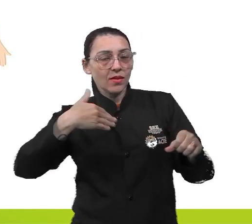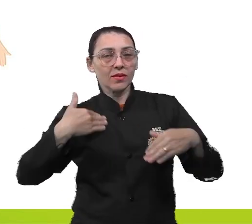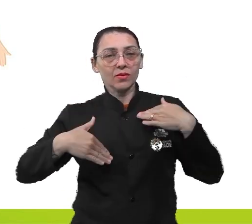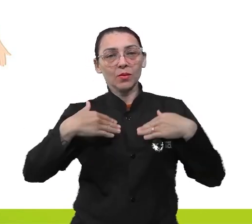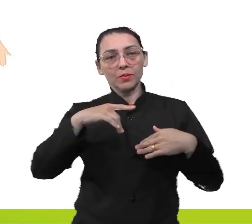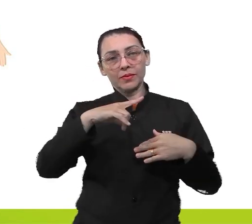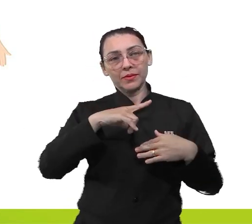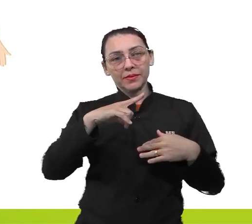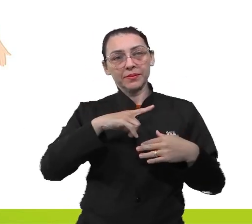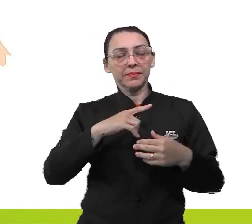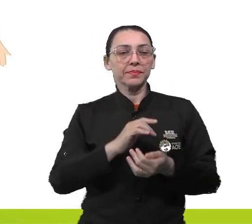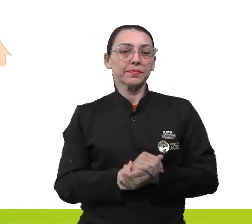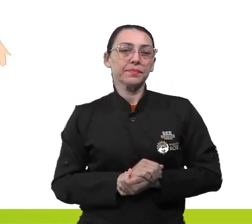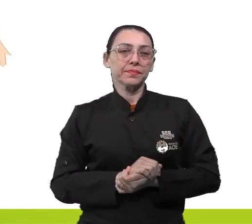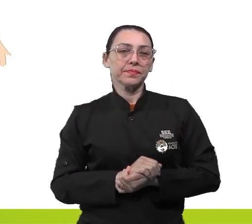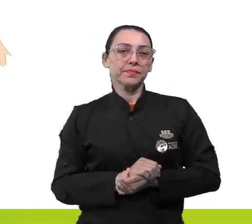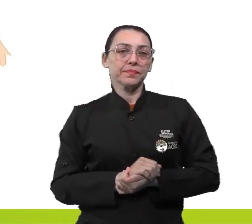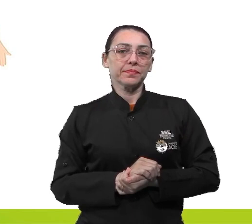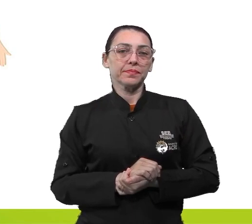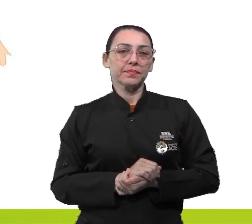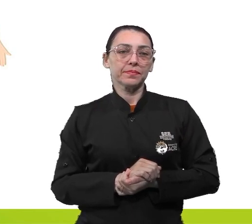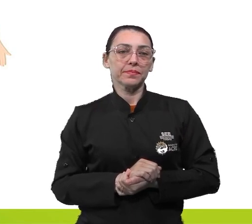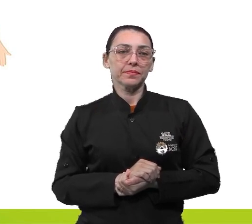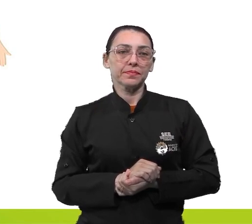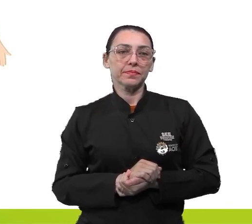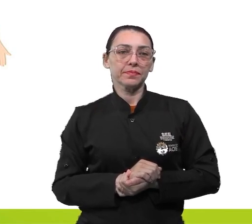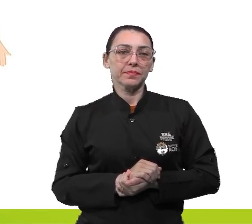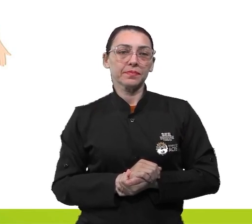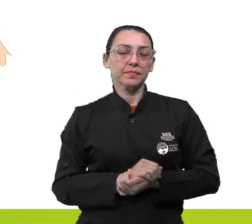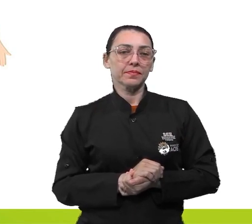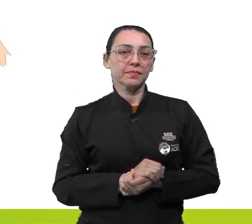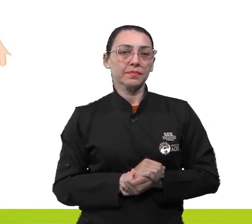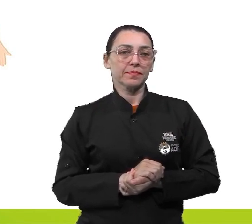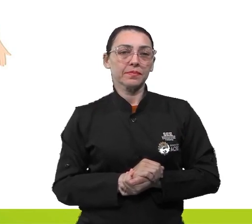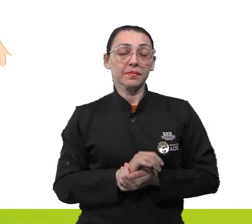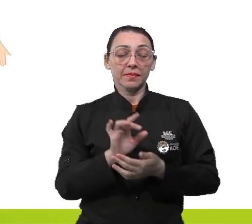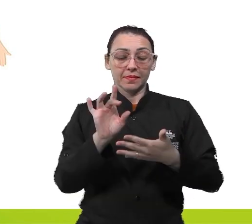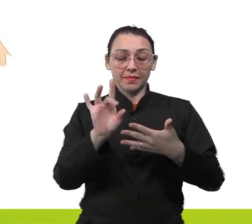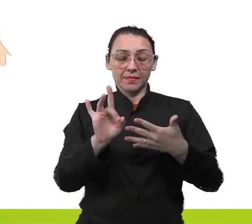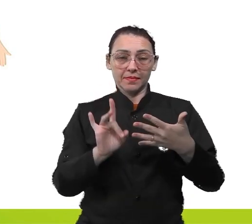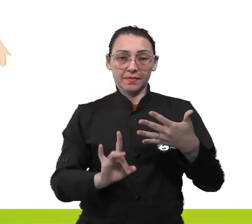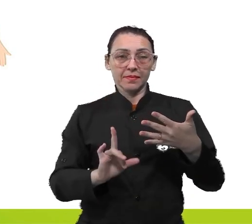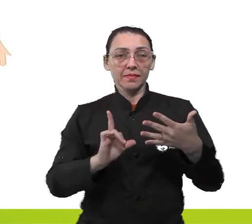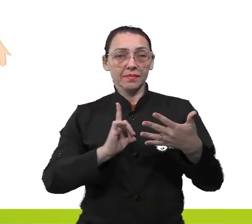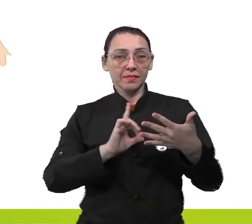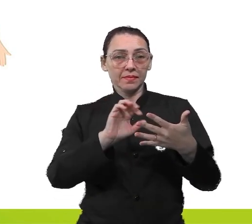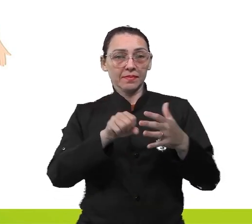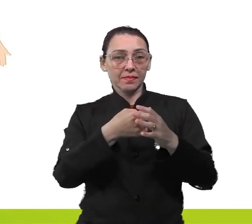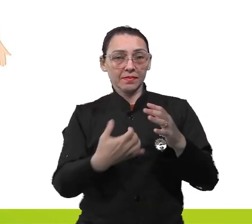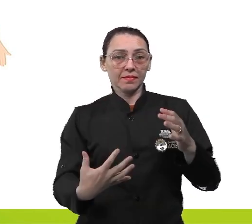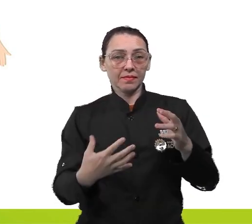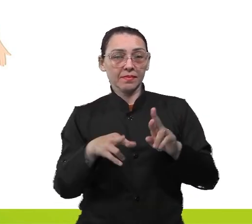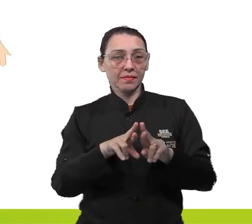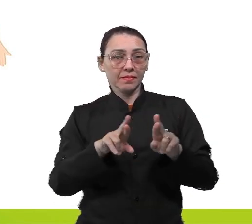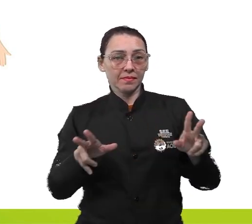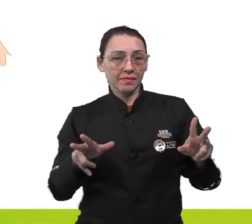tem. Então o corpo humano, ele tem vários sistemas e cada um possui características